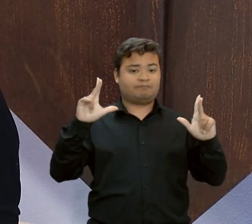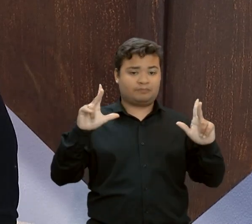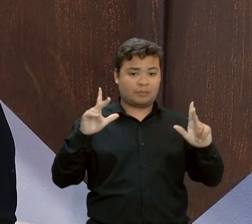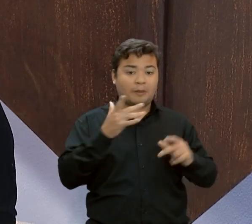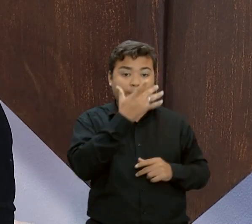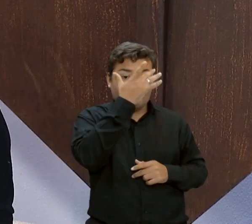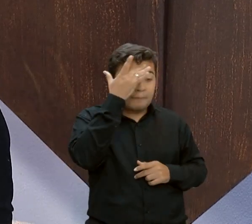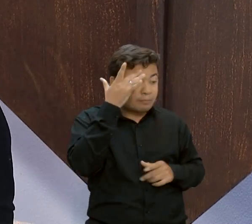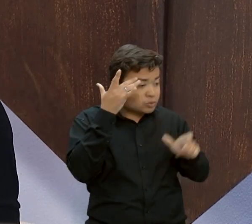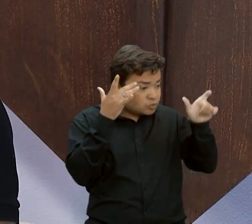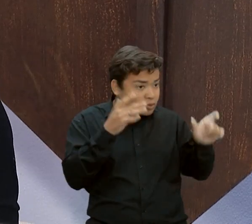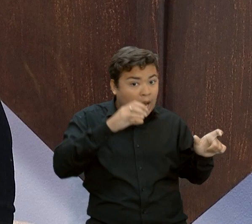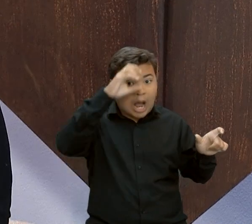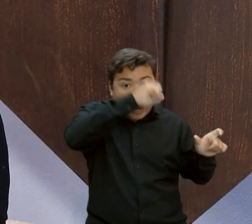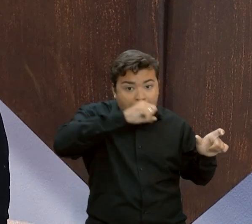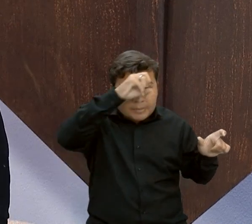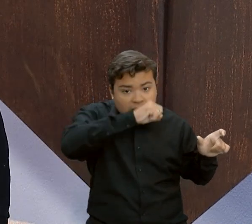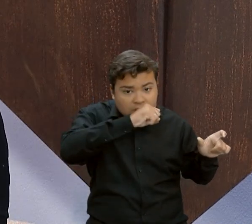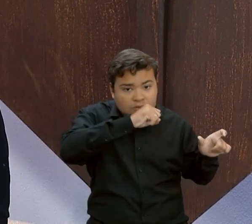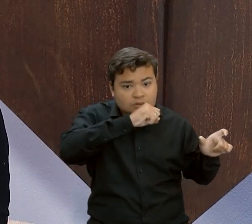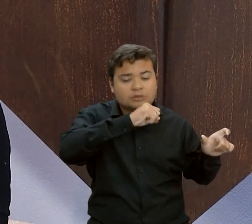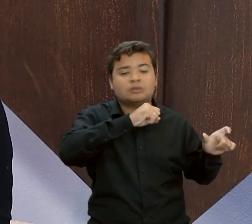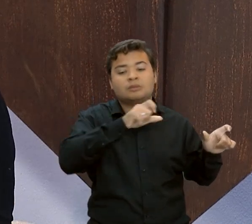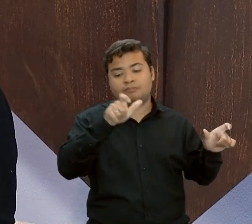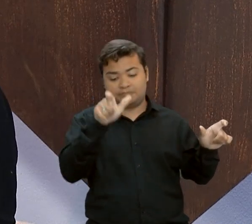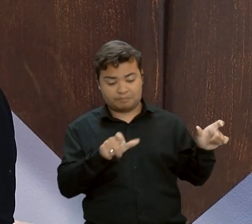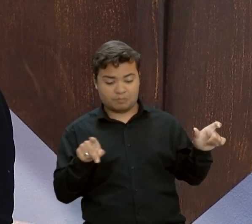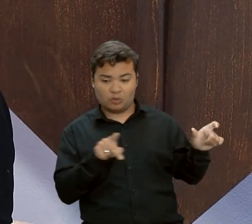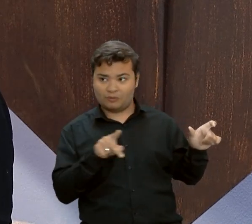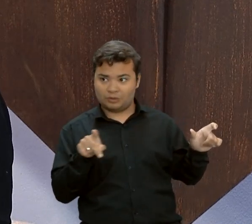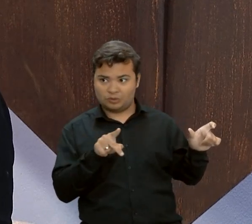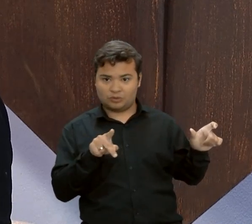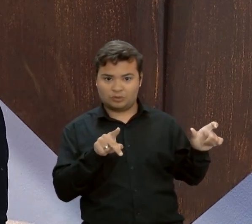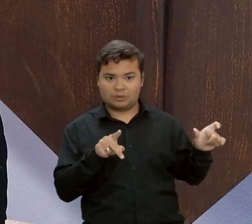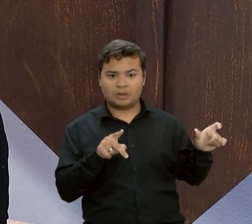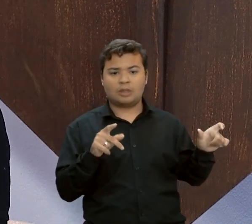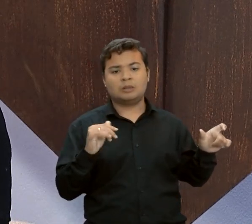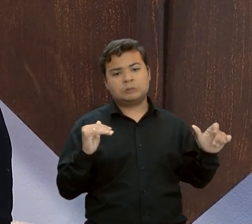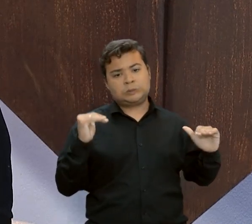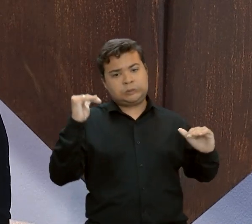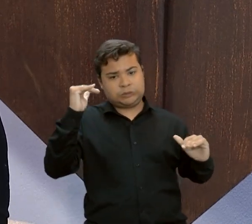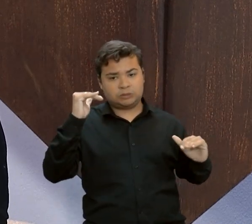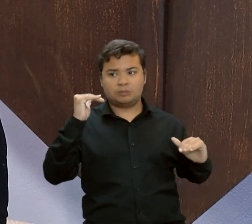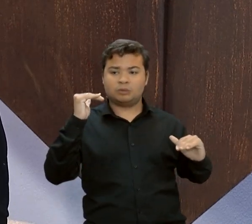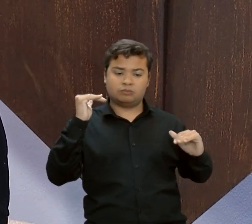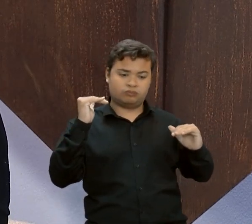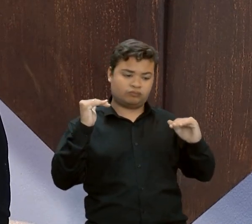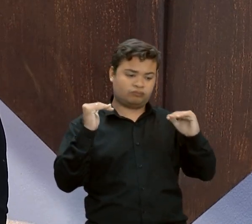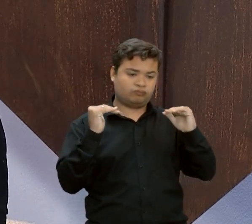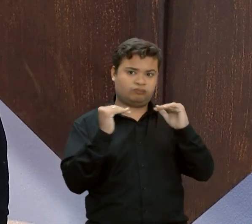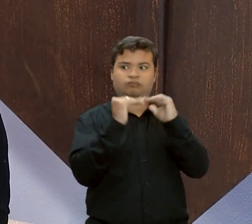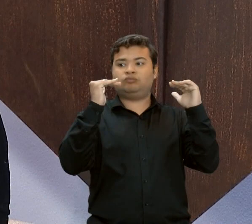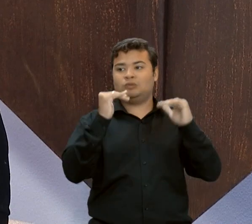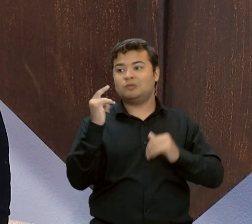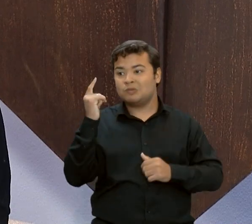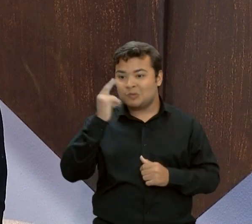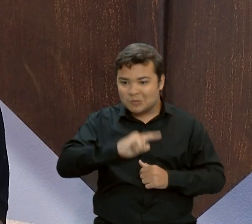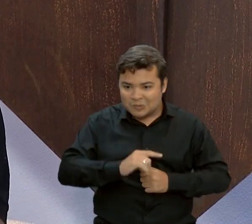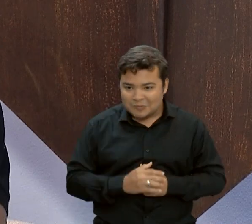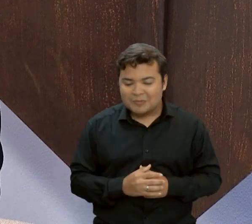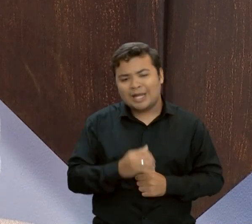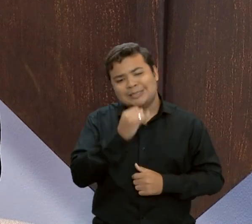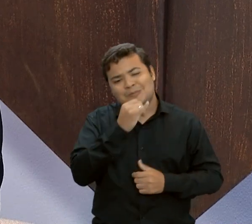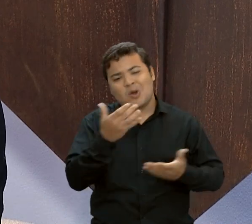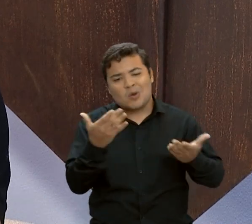e o professor, né? Sim. Então, cada vez vai diminuindo, né? Então, assim, é muito interessante a gente, né, ter hoje, por assim dizer,